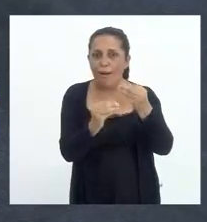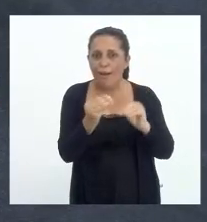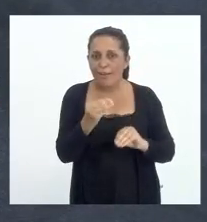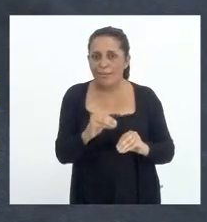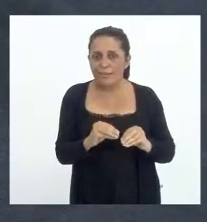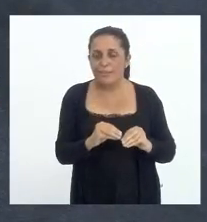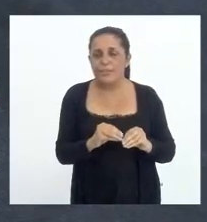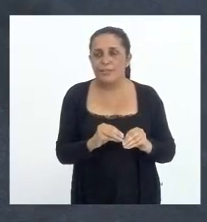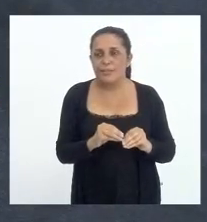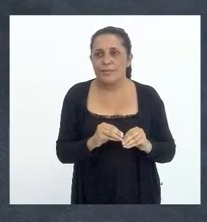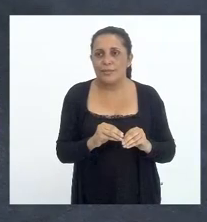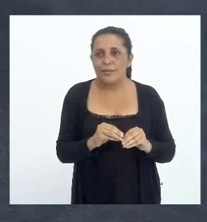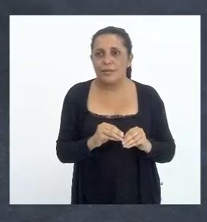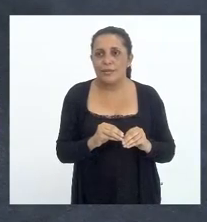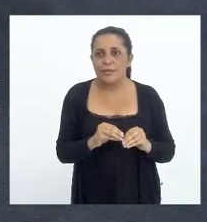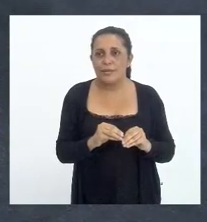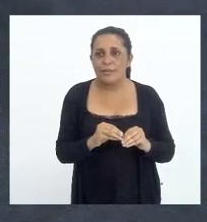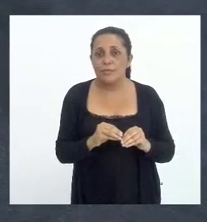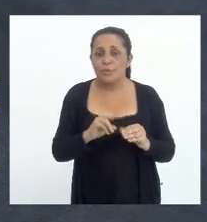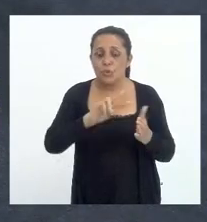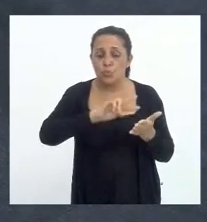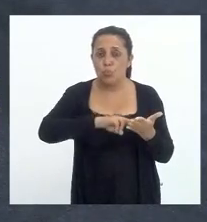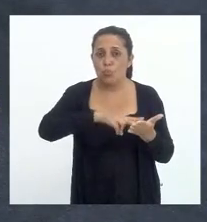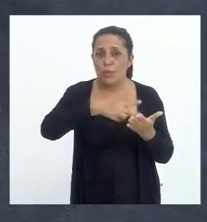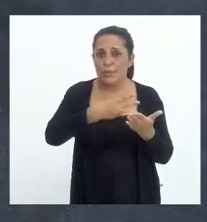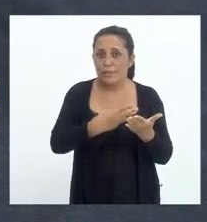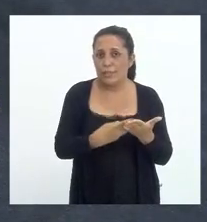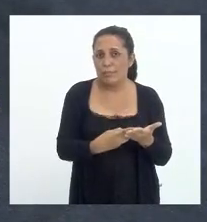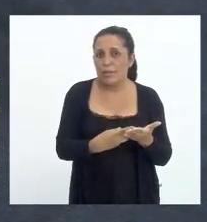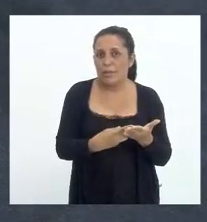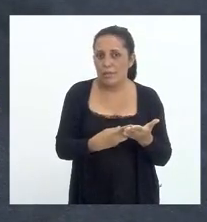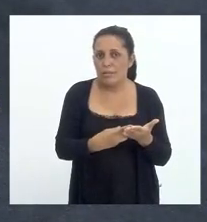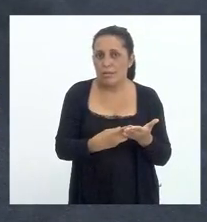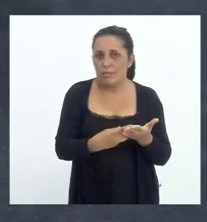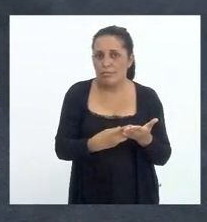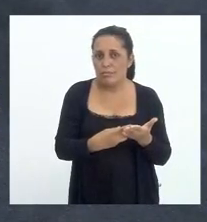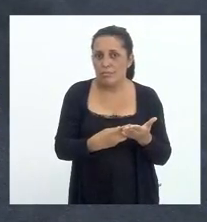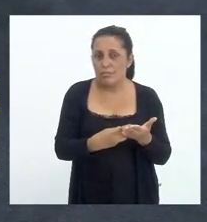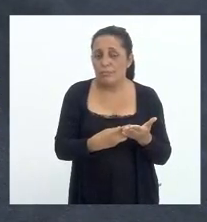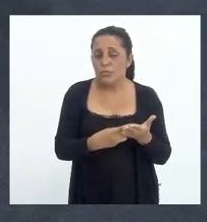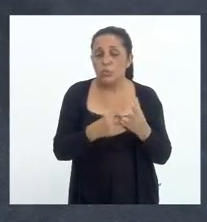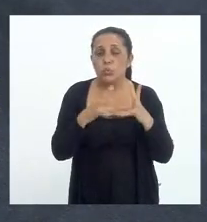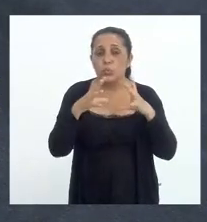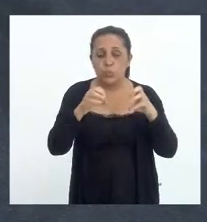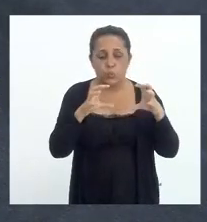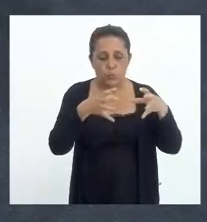fruto de uma interpretação dos órgãos técnicos.